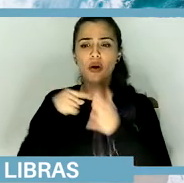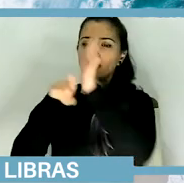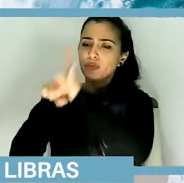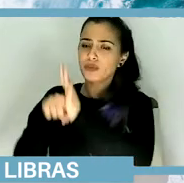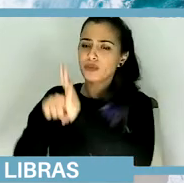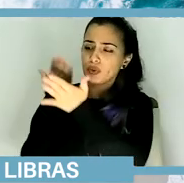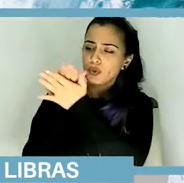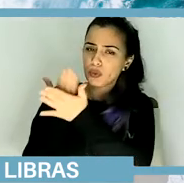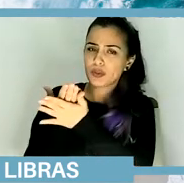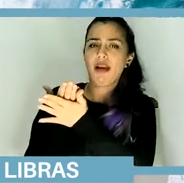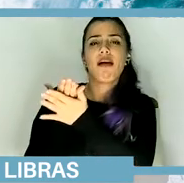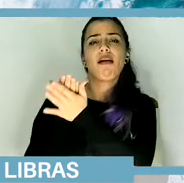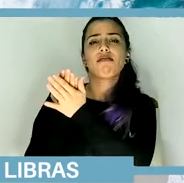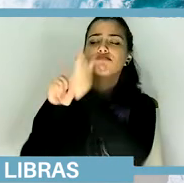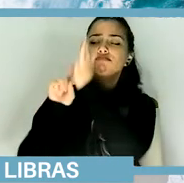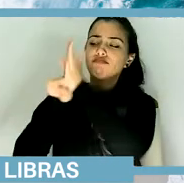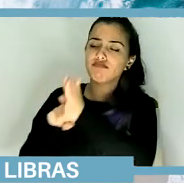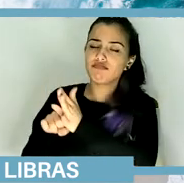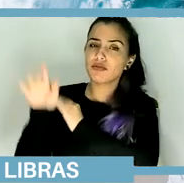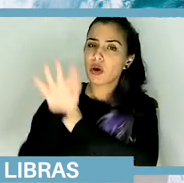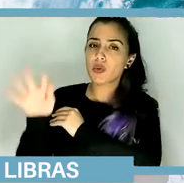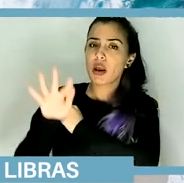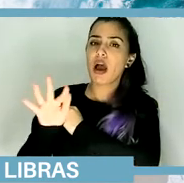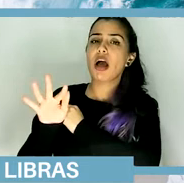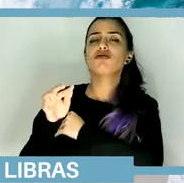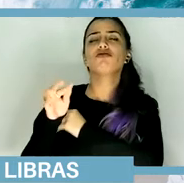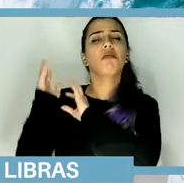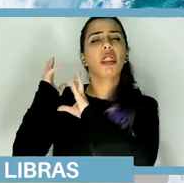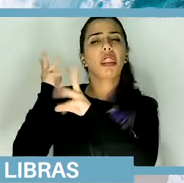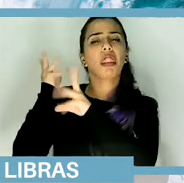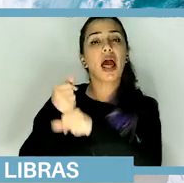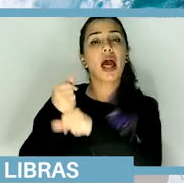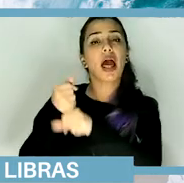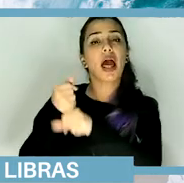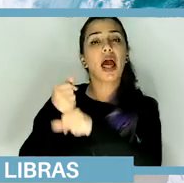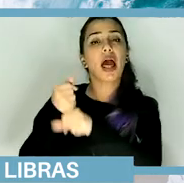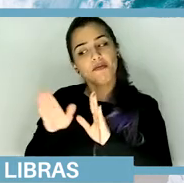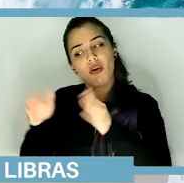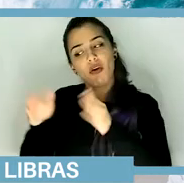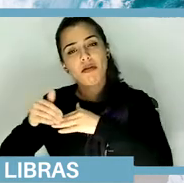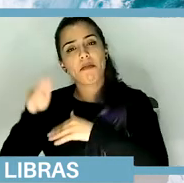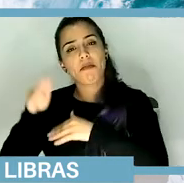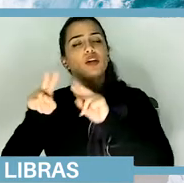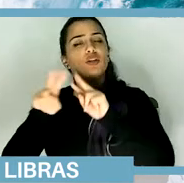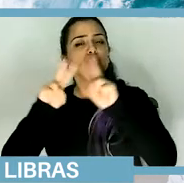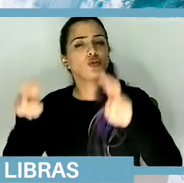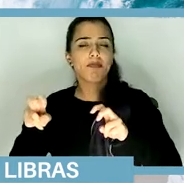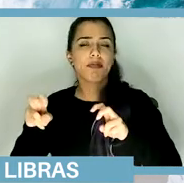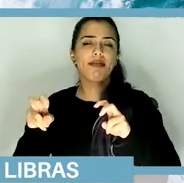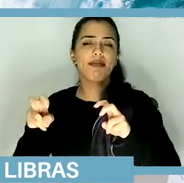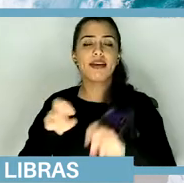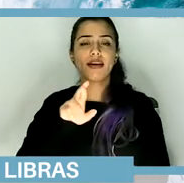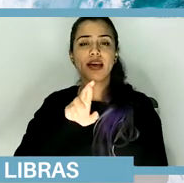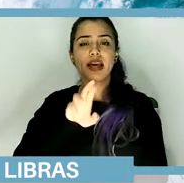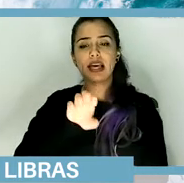e também no mestrado Eu sempre me envolvi mais com a parte de resíduos né resíduos sólidos sempre me interessaram muito